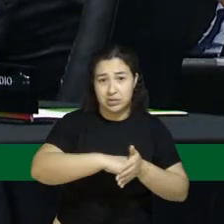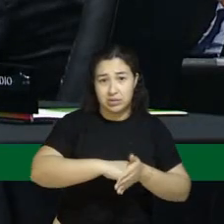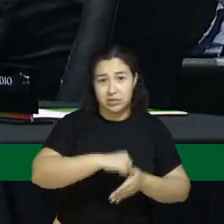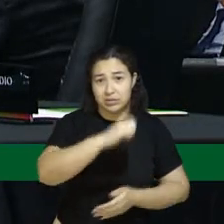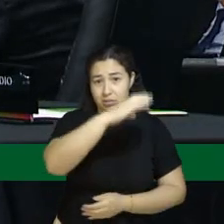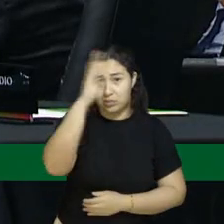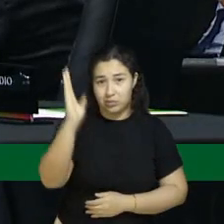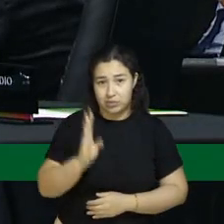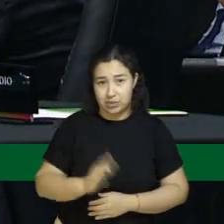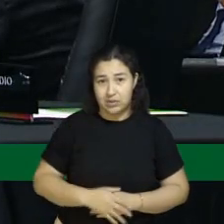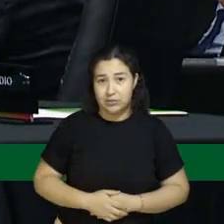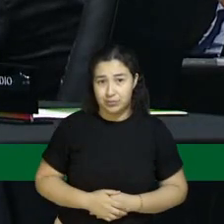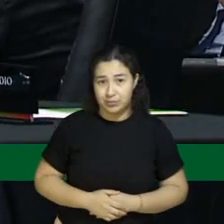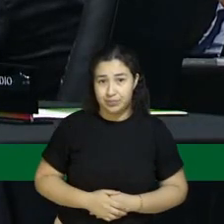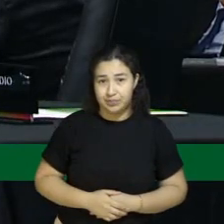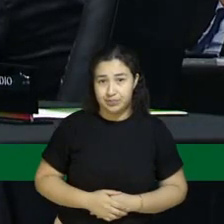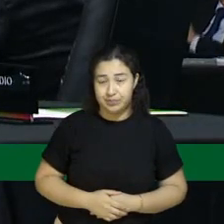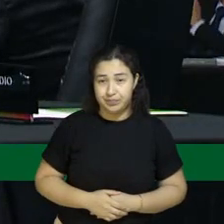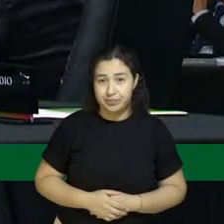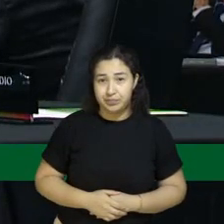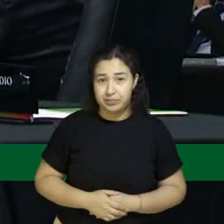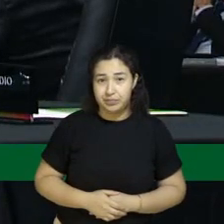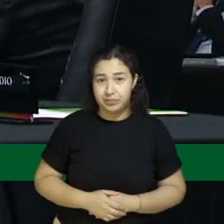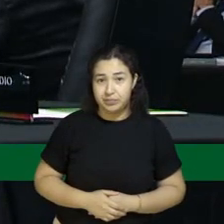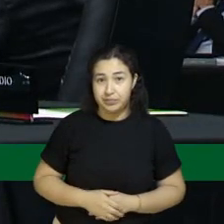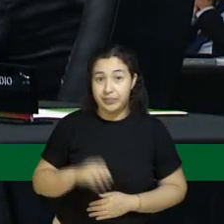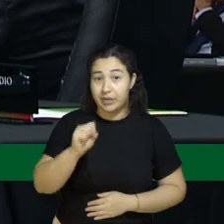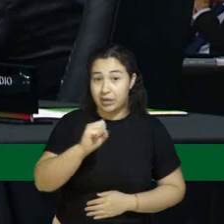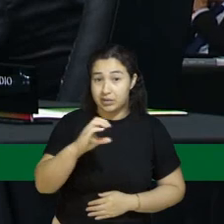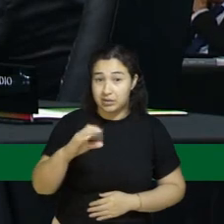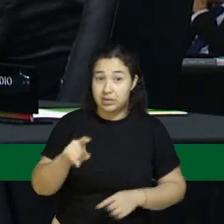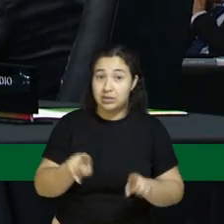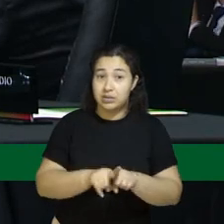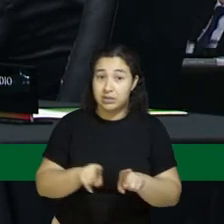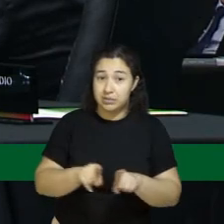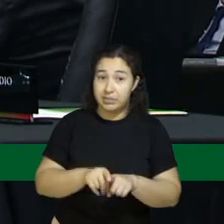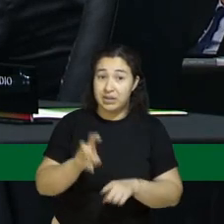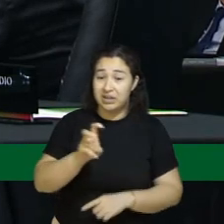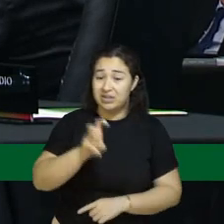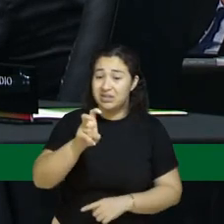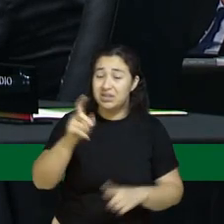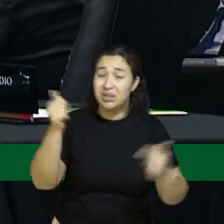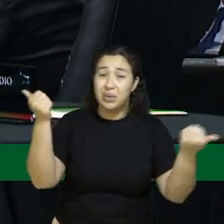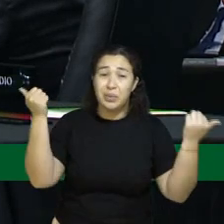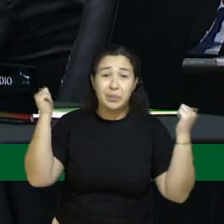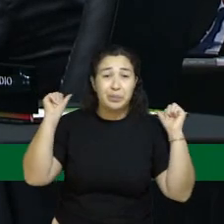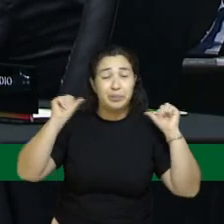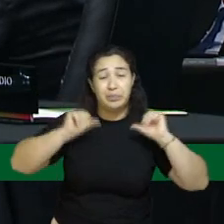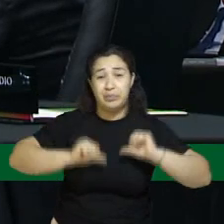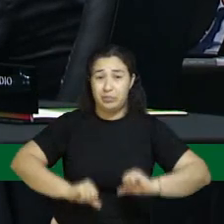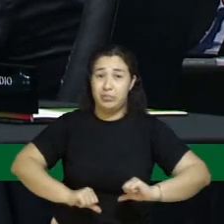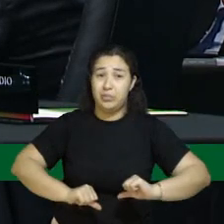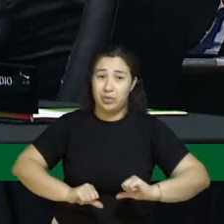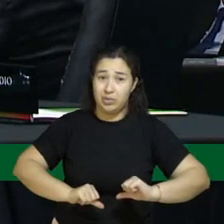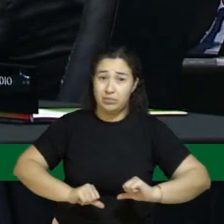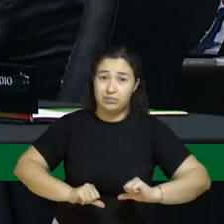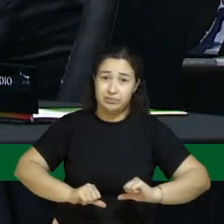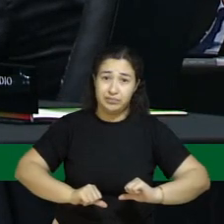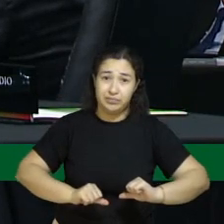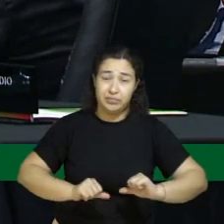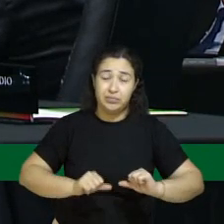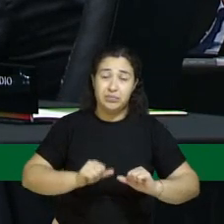Entre os 10 piores, Santa Catarina tem os 5 piores na rodovia federal e é a concedida que é a